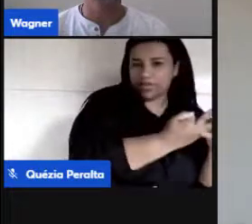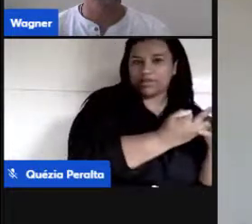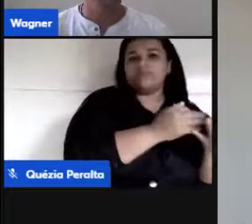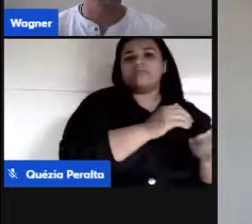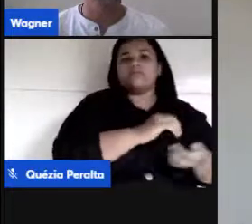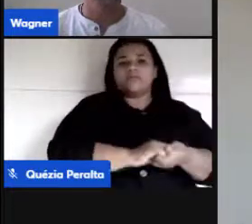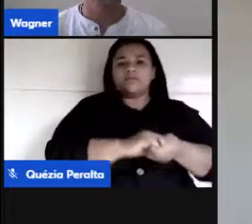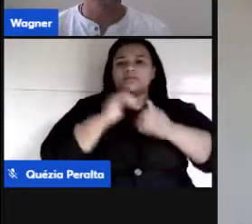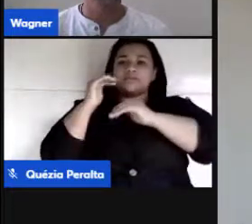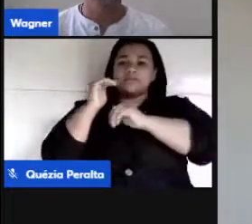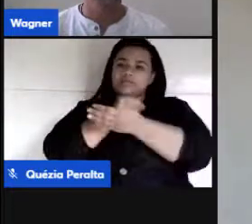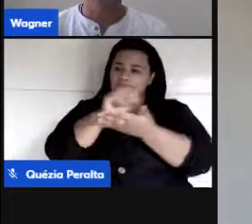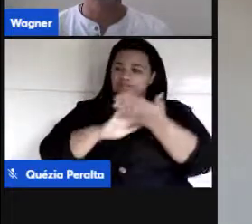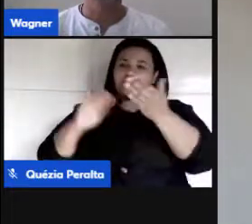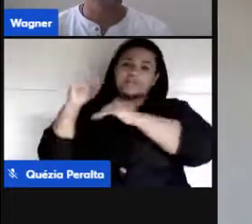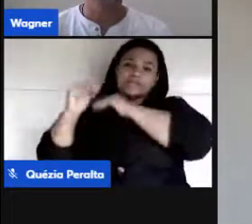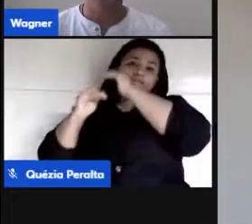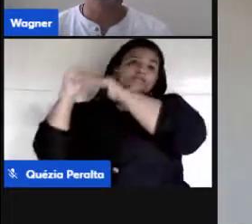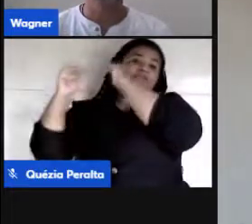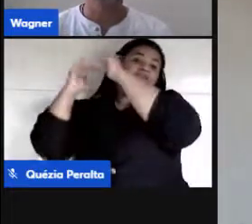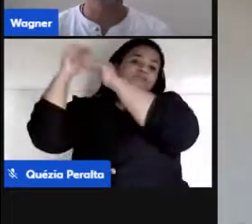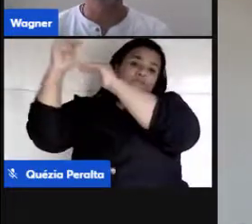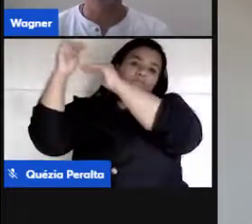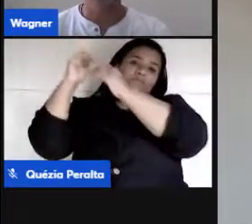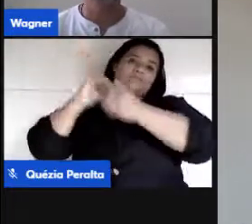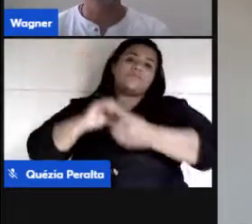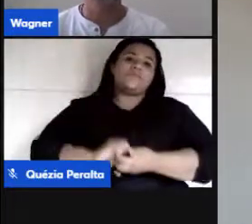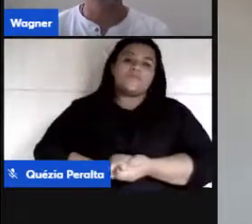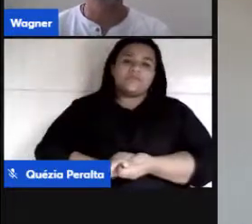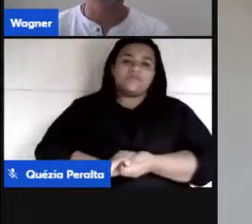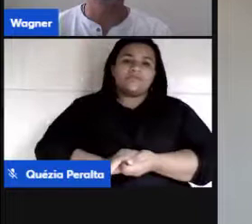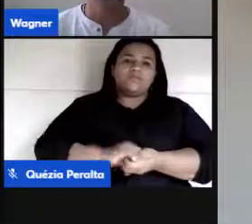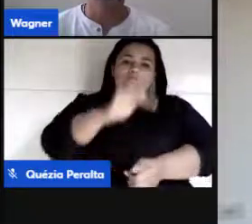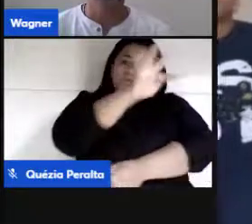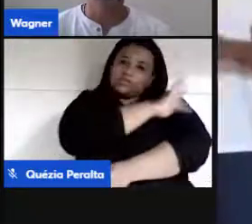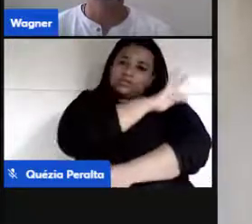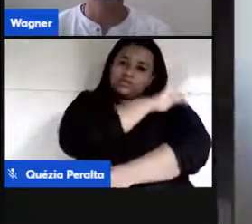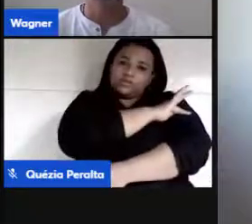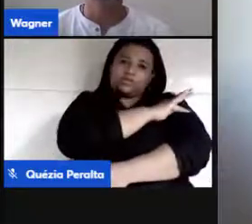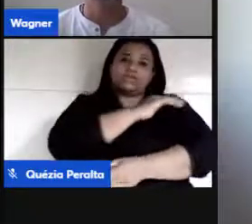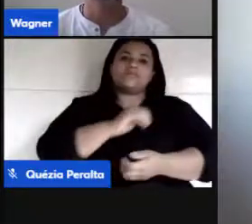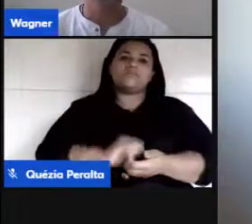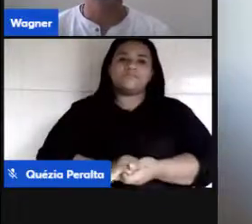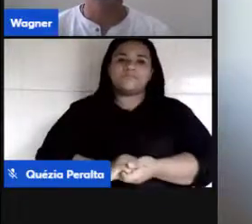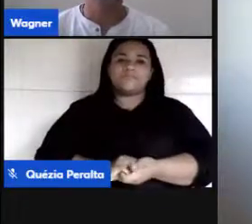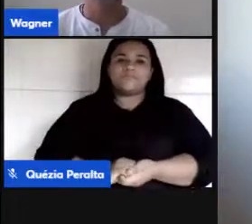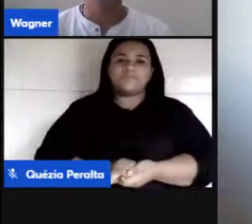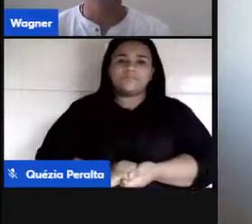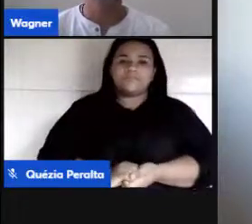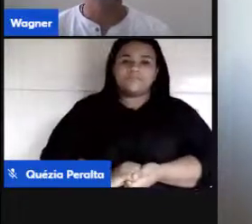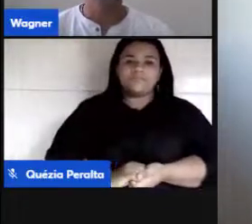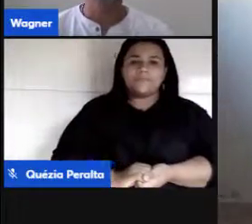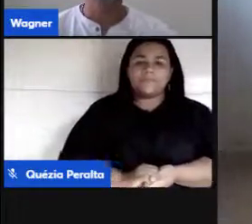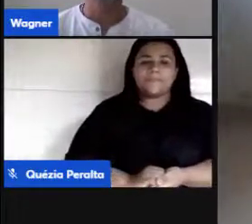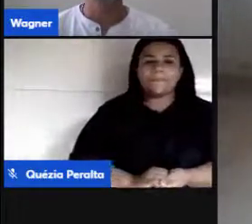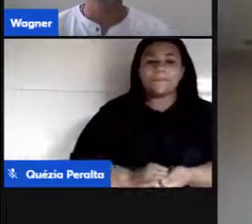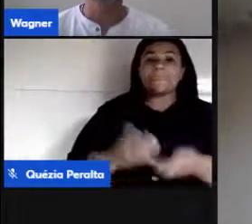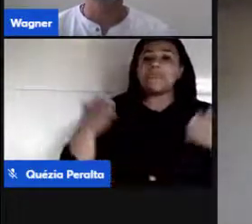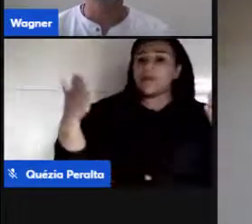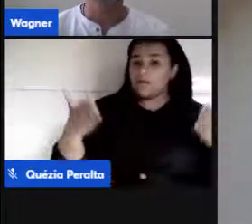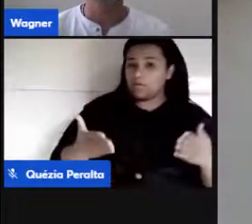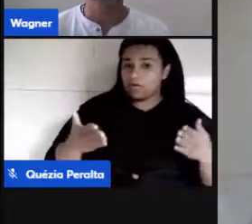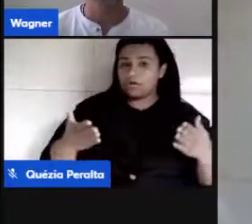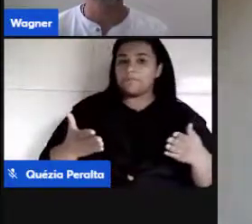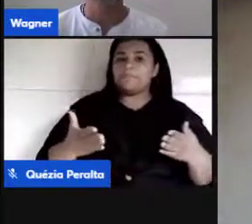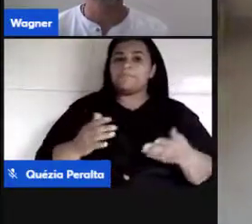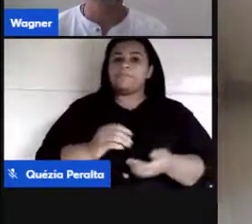desenvolvidas do bloco do 3º ao 5º ano fundamental. Espero que tenham gostado. Agora, nesta atividade, nós